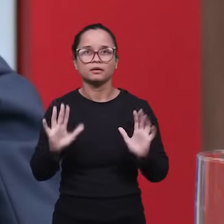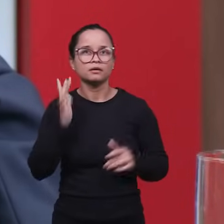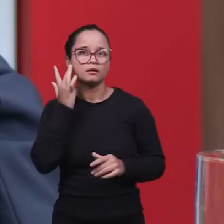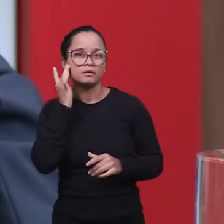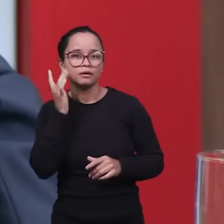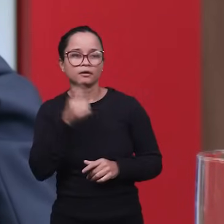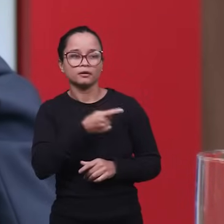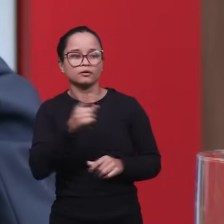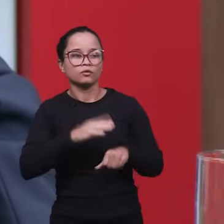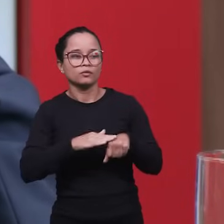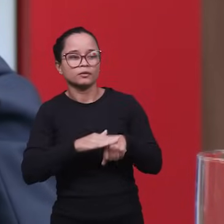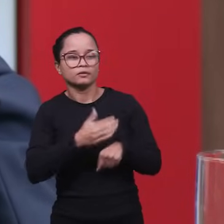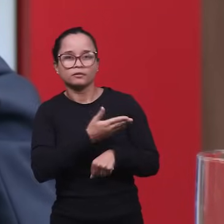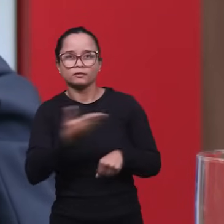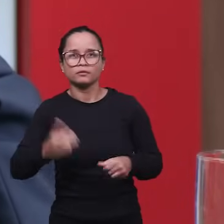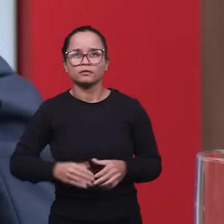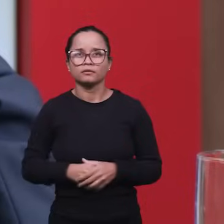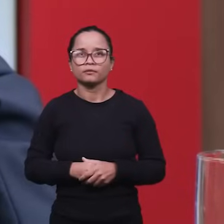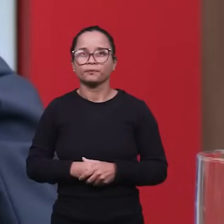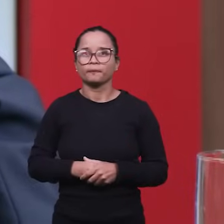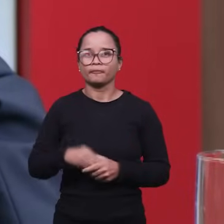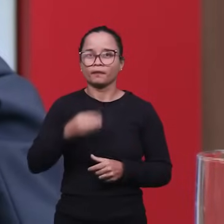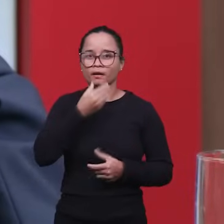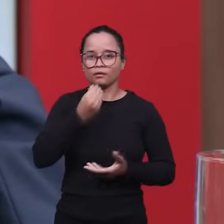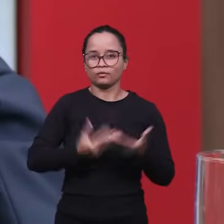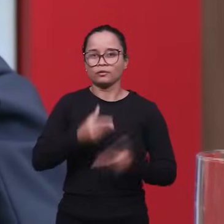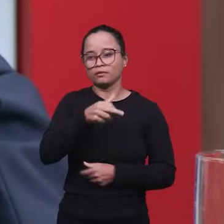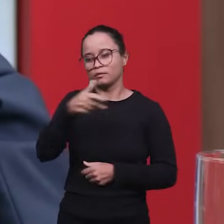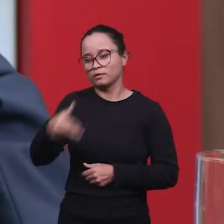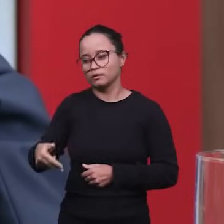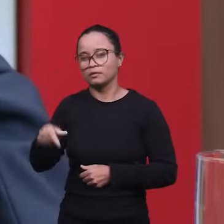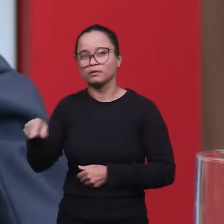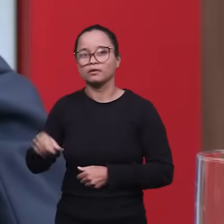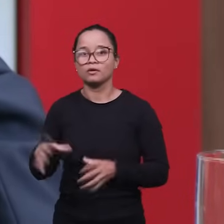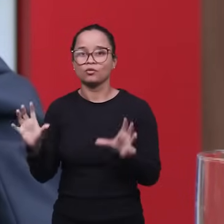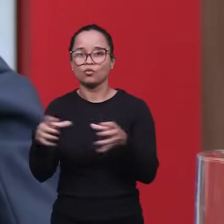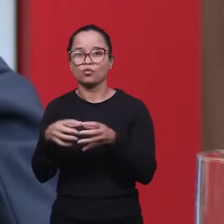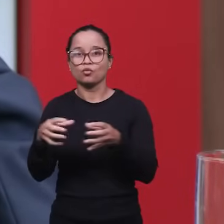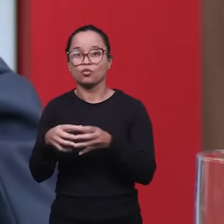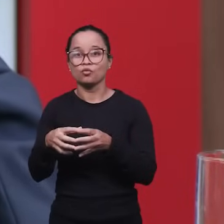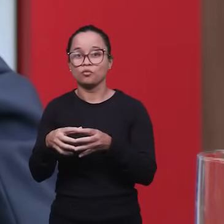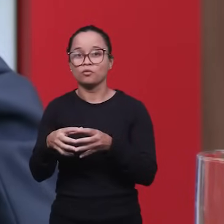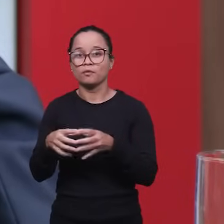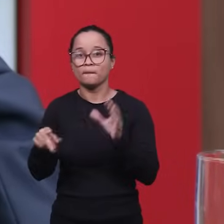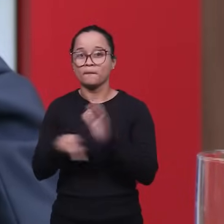vieram aqui falar com vocês. Aí um irmão desceu, era um grupo da África,